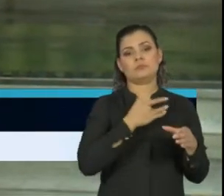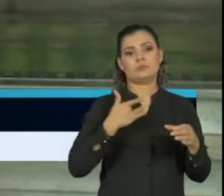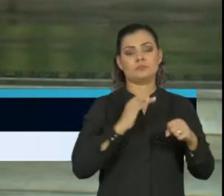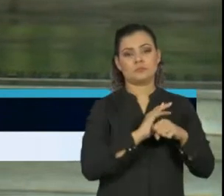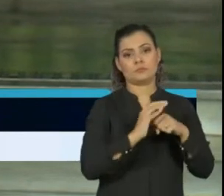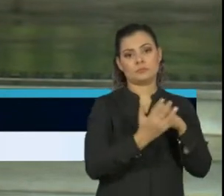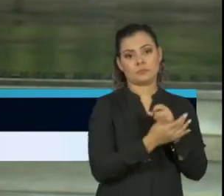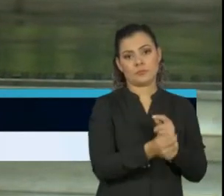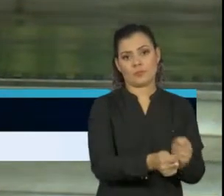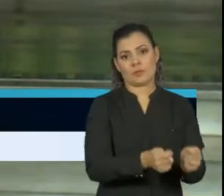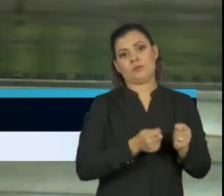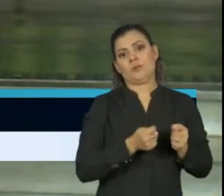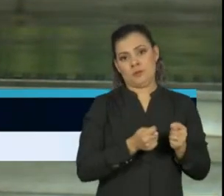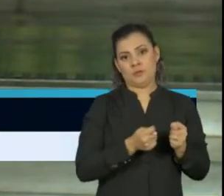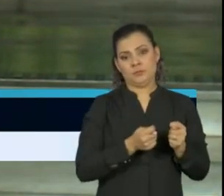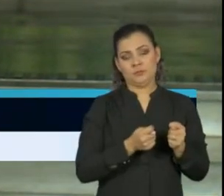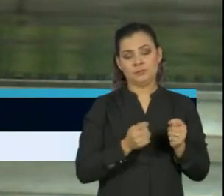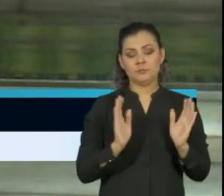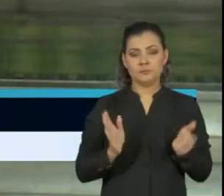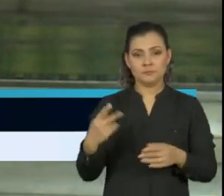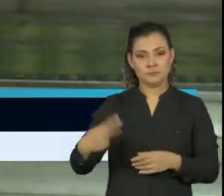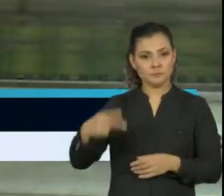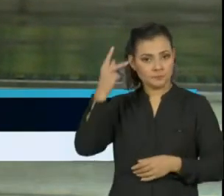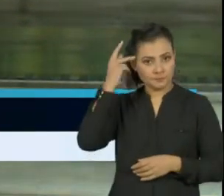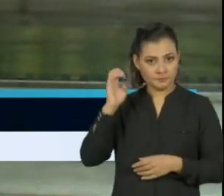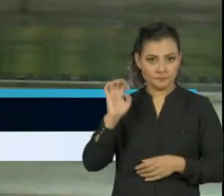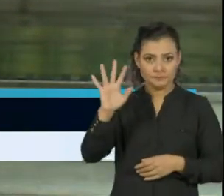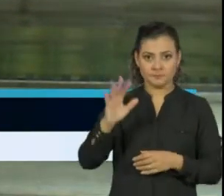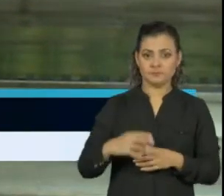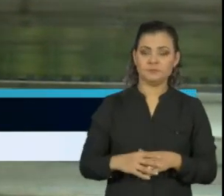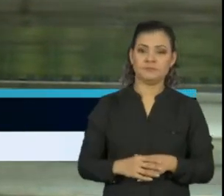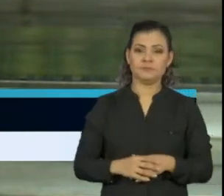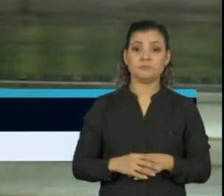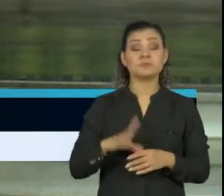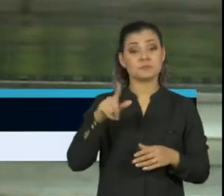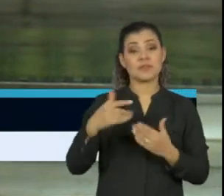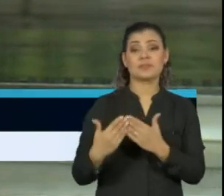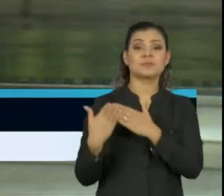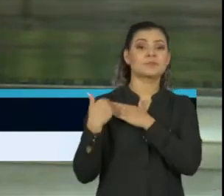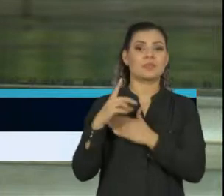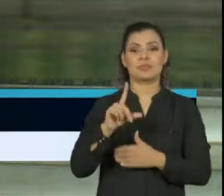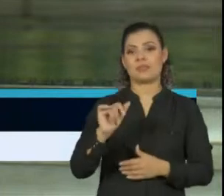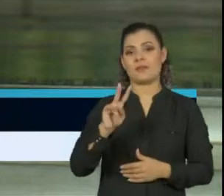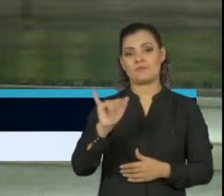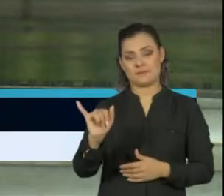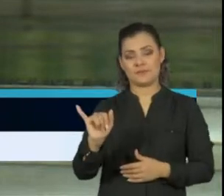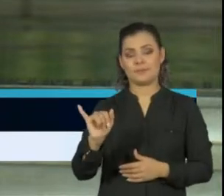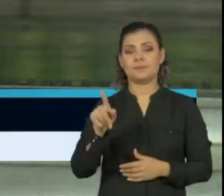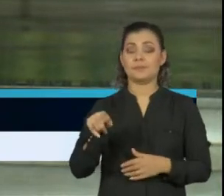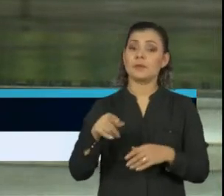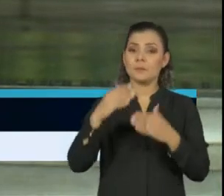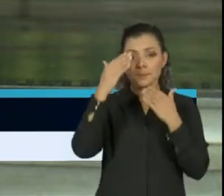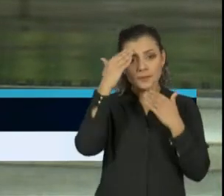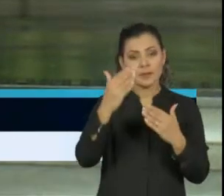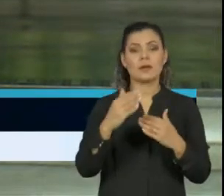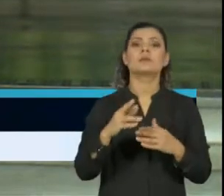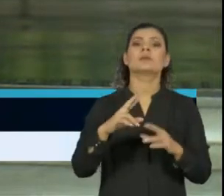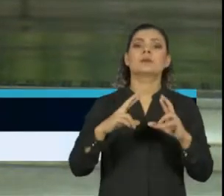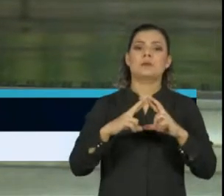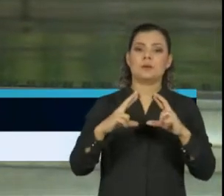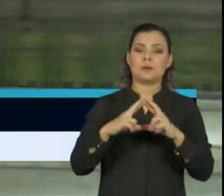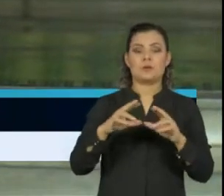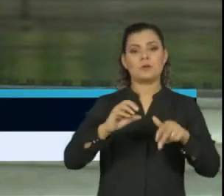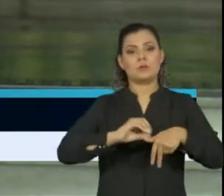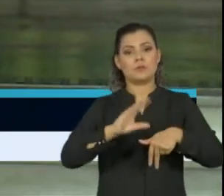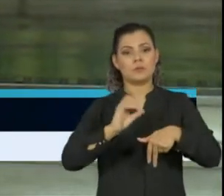o Centro de Contingência do Covid-19, que é coordenado pelo Dr. Davi Wippe. Mais uma vez, obrigado à Record News, TV